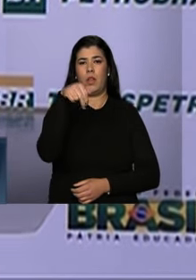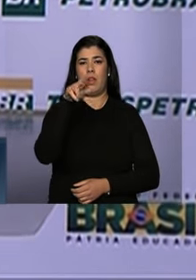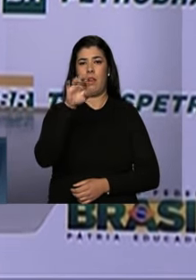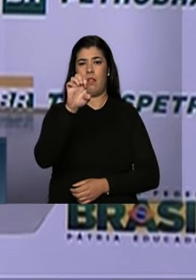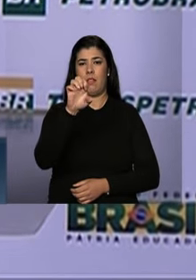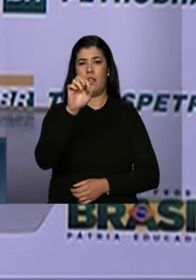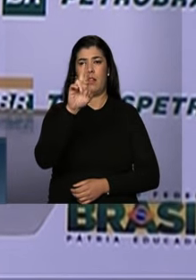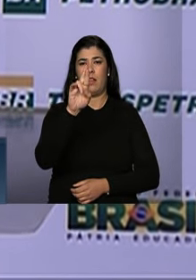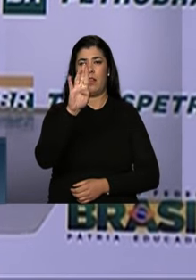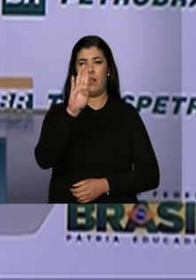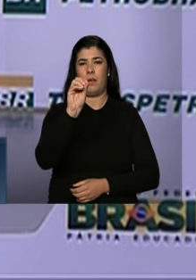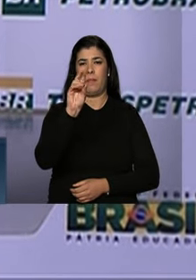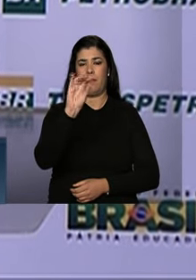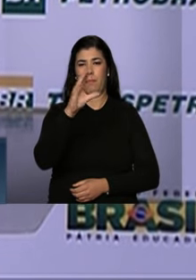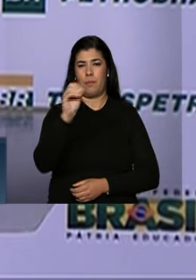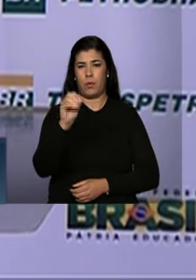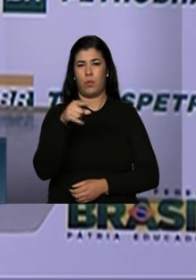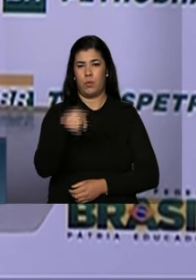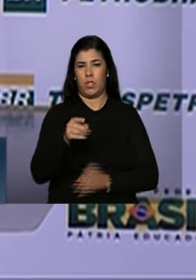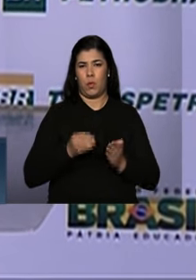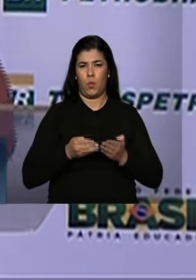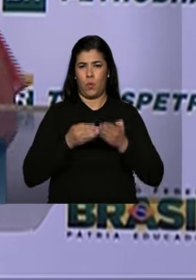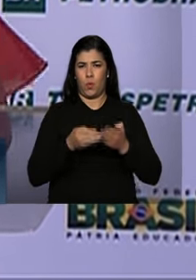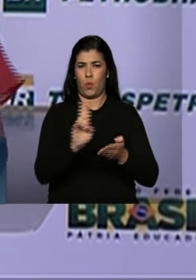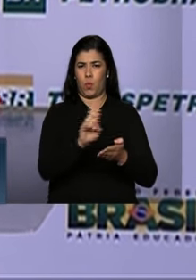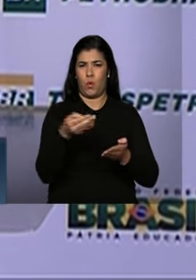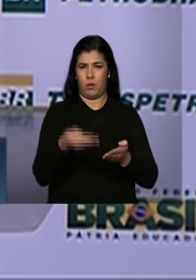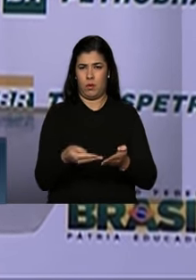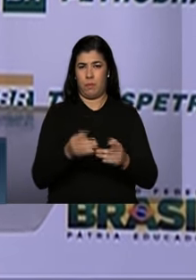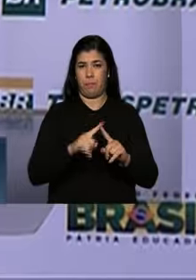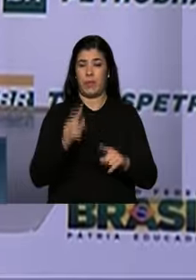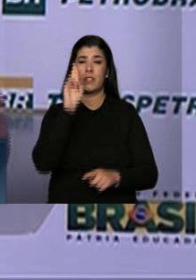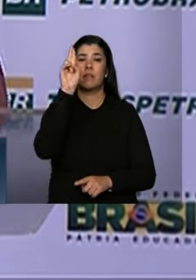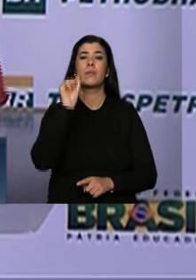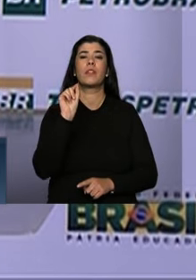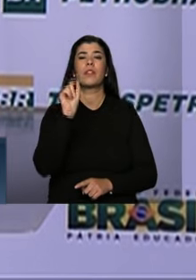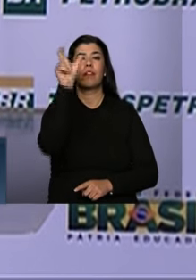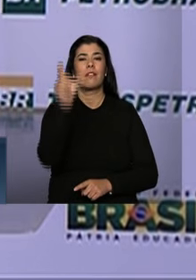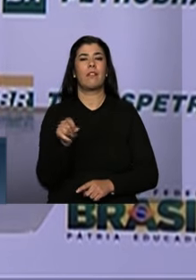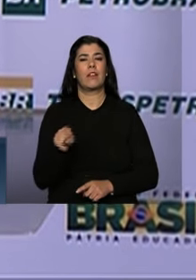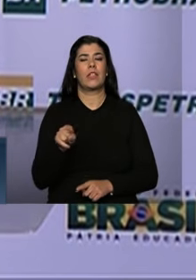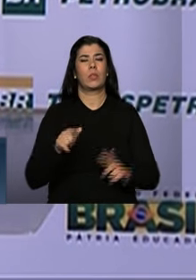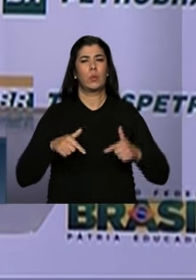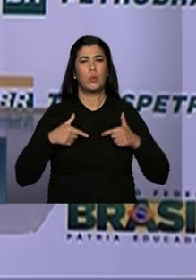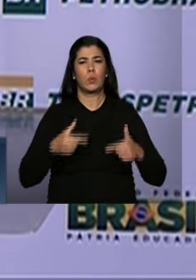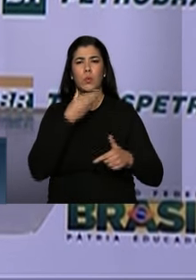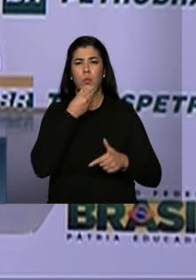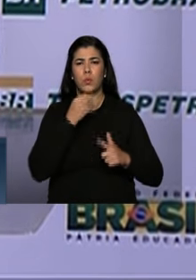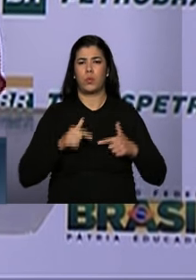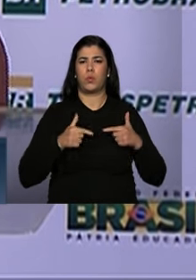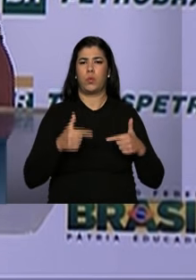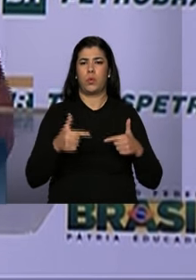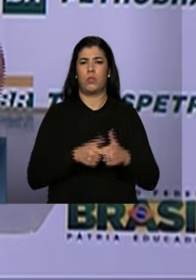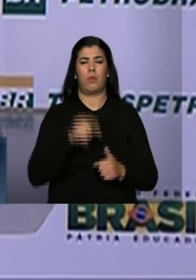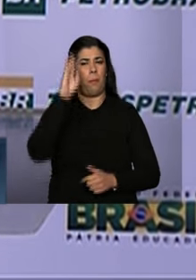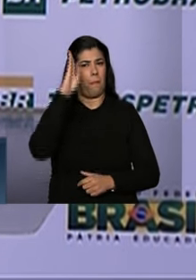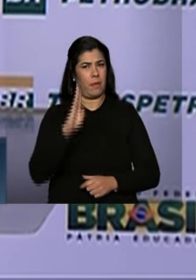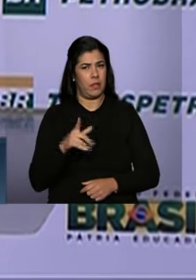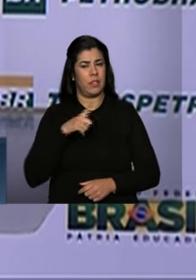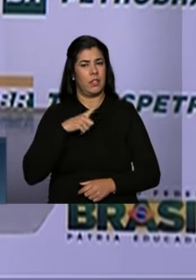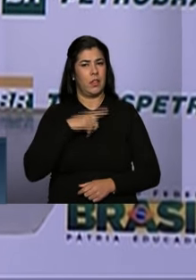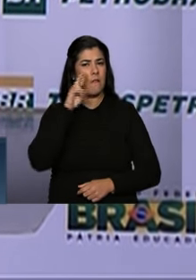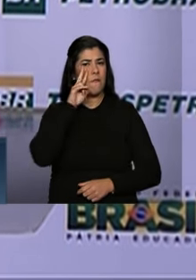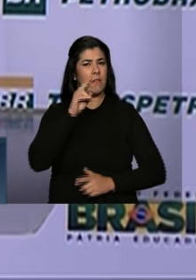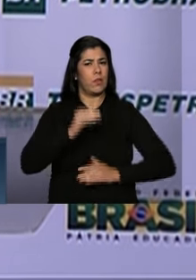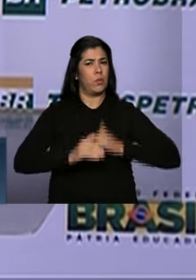André Rebouças foi um militante, um lutador, um brasileiro que tinha visão do